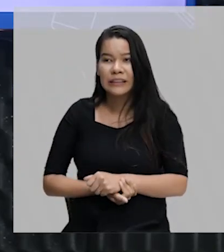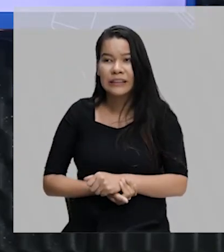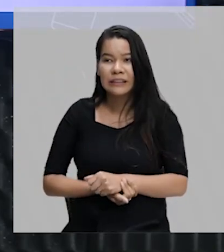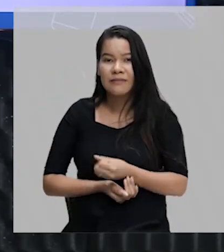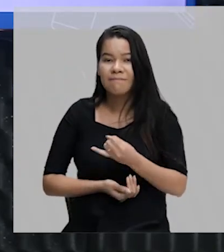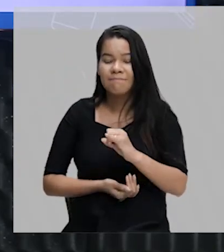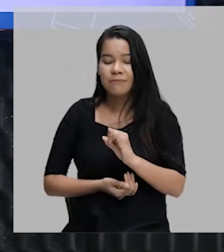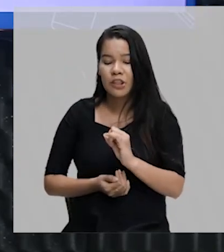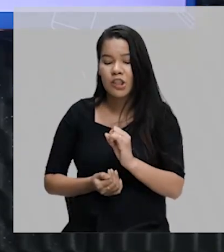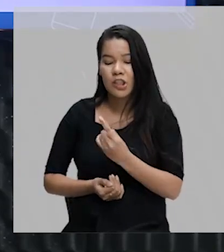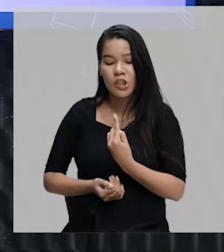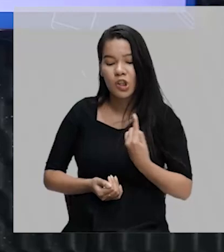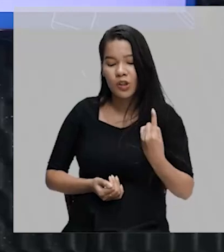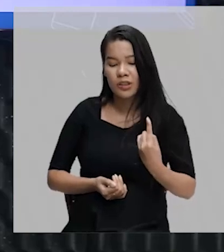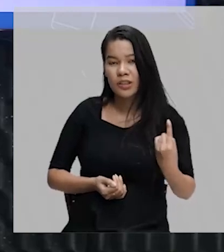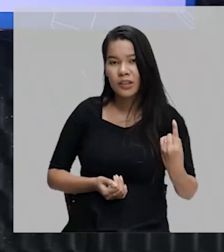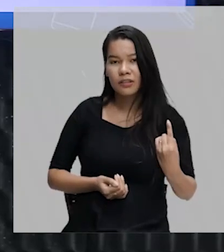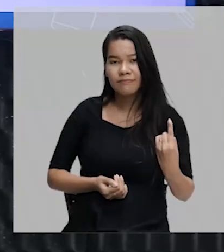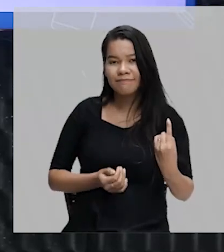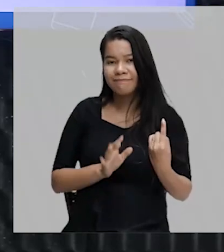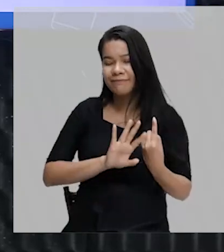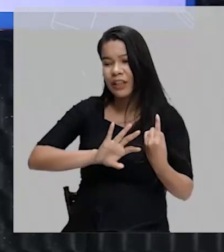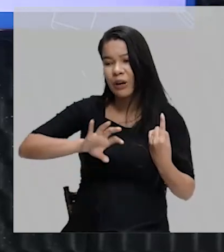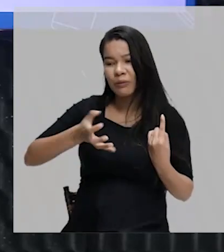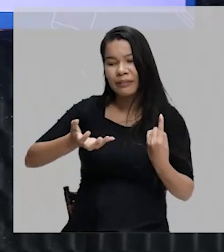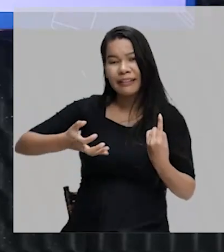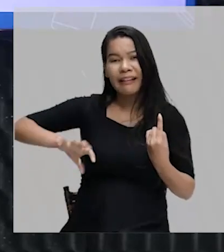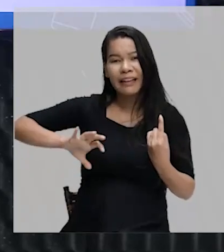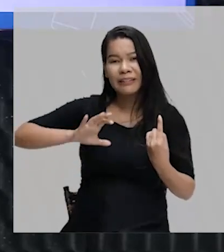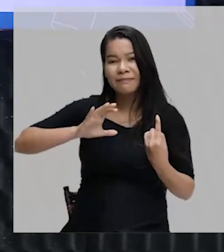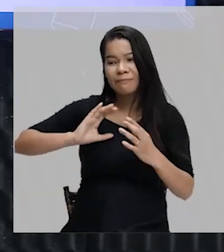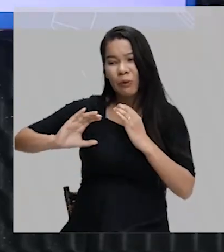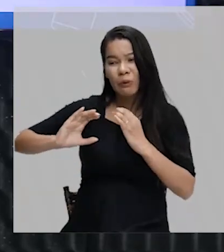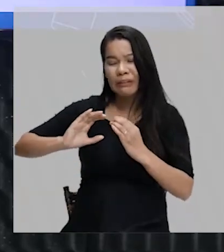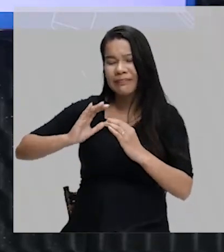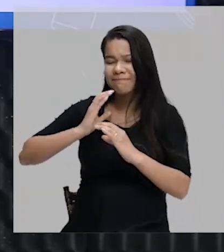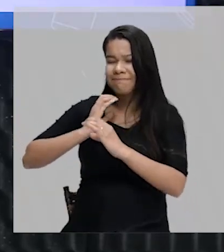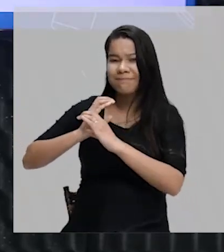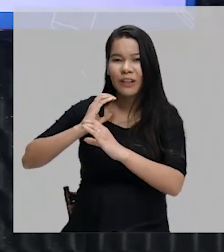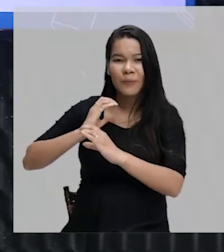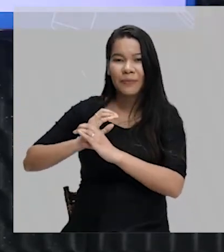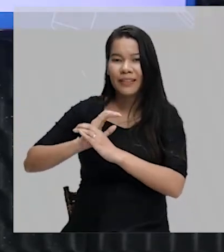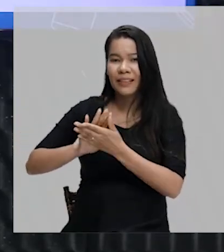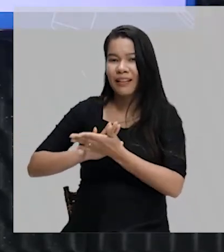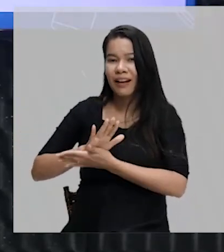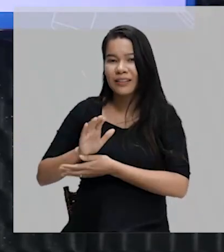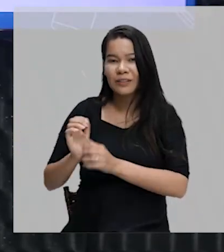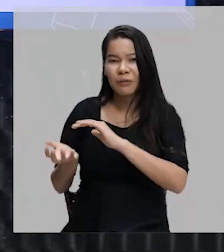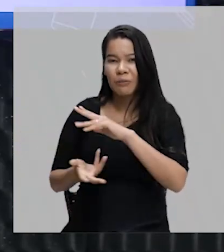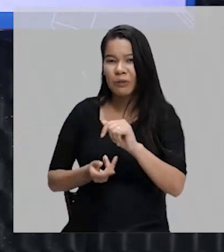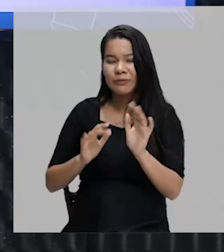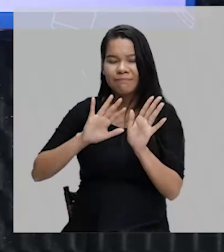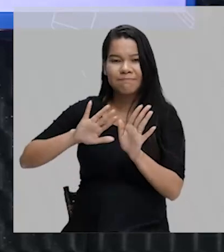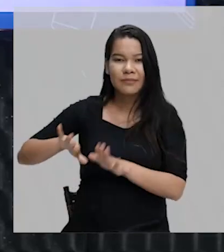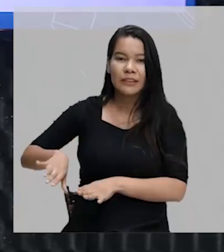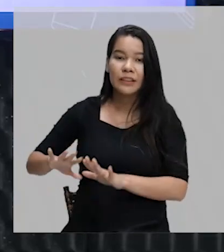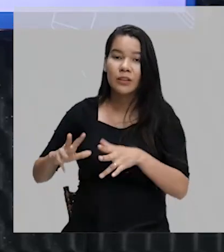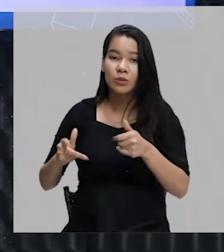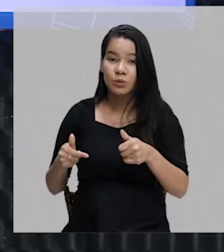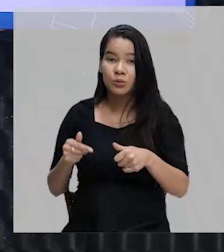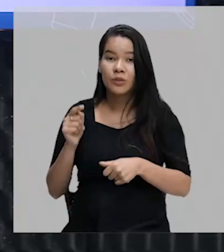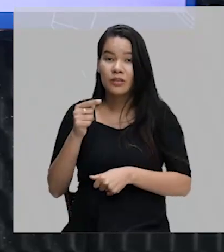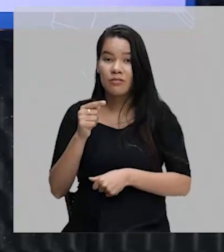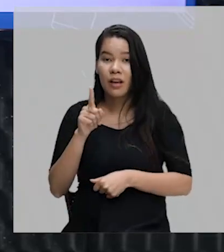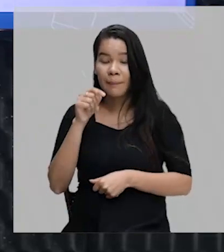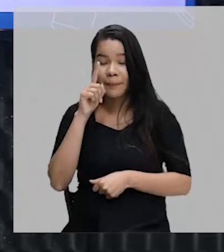se isolam, não querem contato com o mundo externo. Então, tudo isso são riscos,